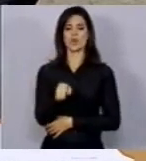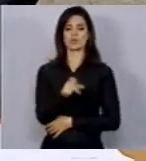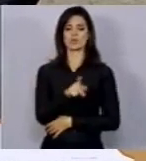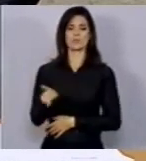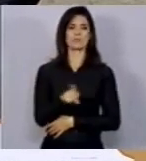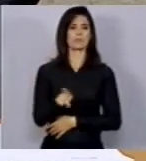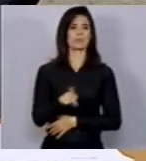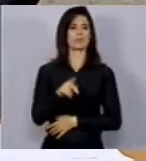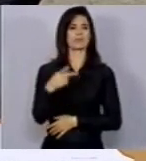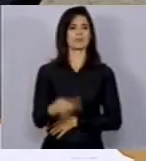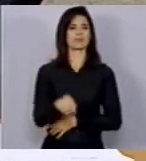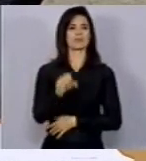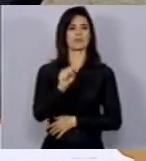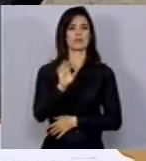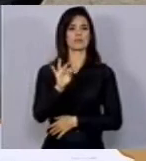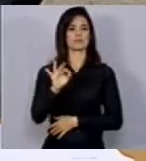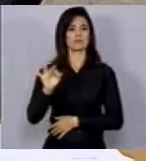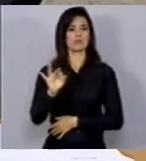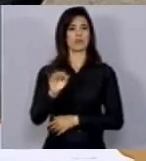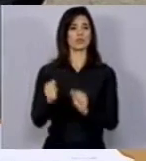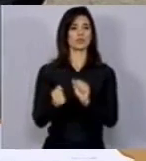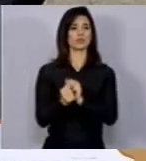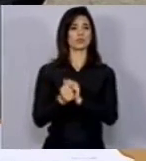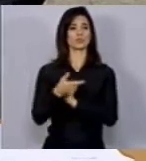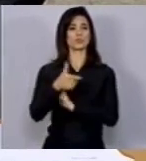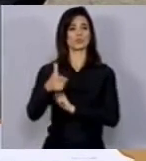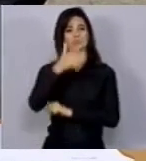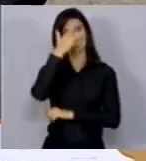Suprema, juntamente com todos os ministros que a